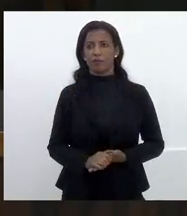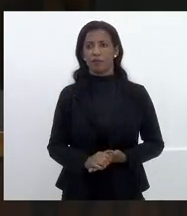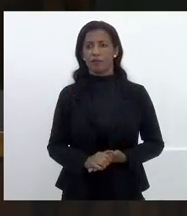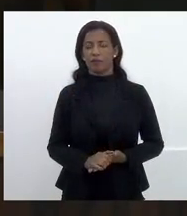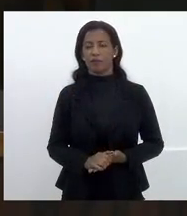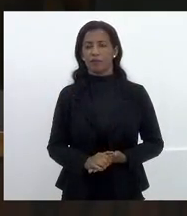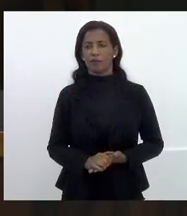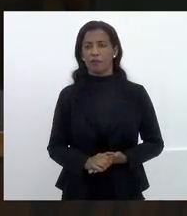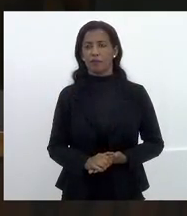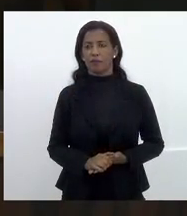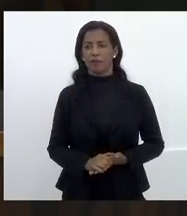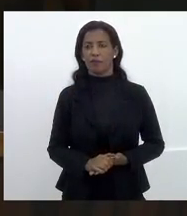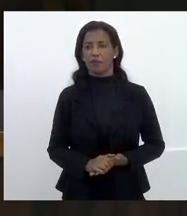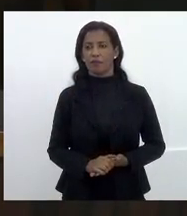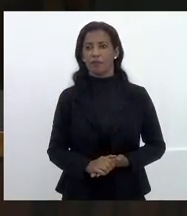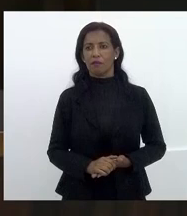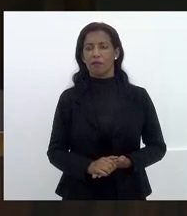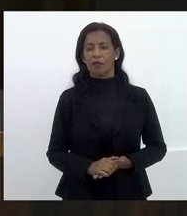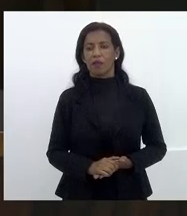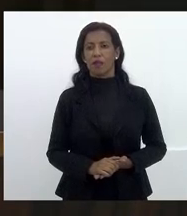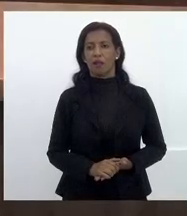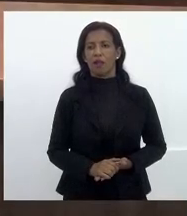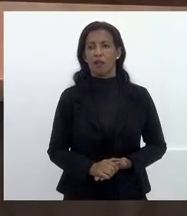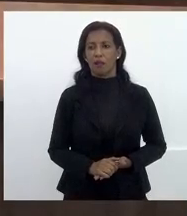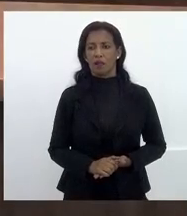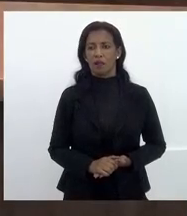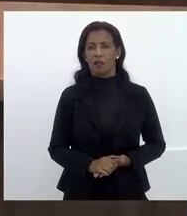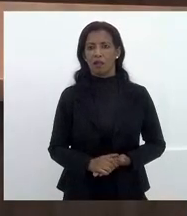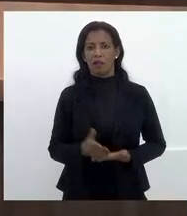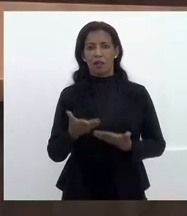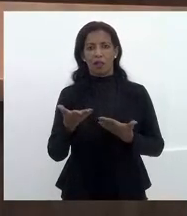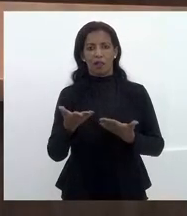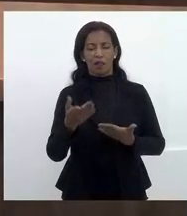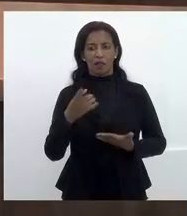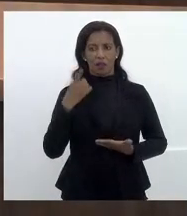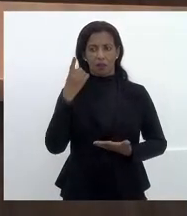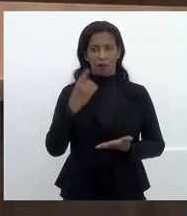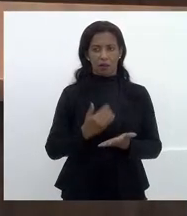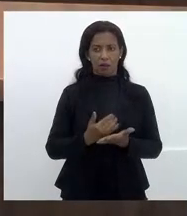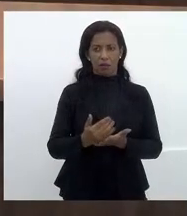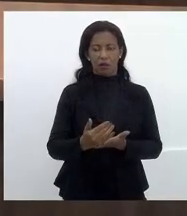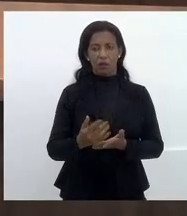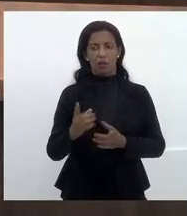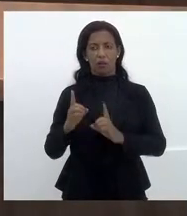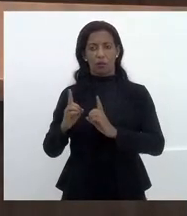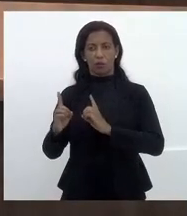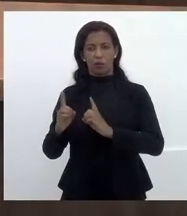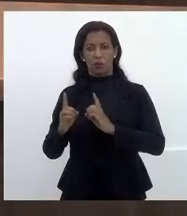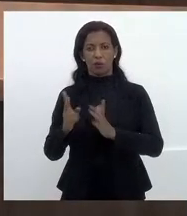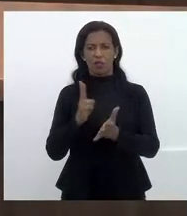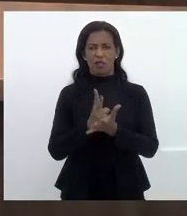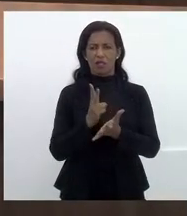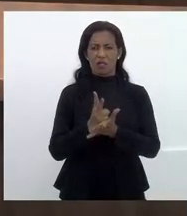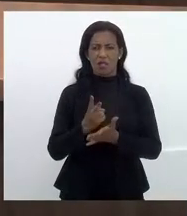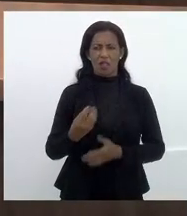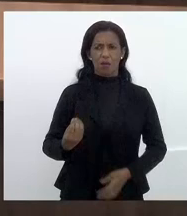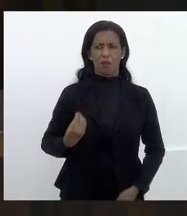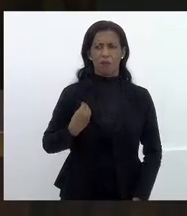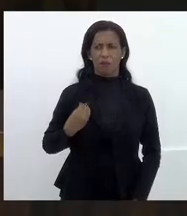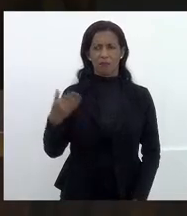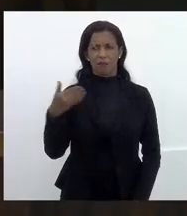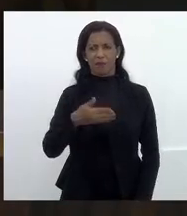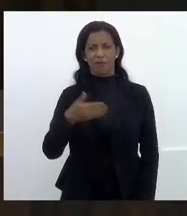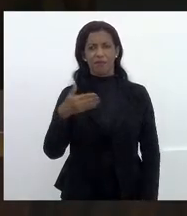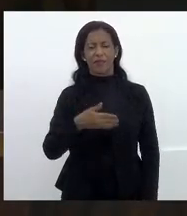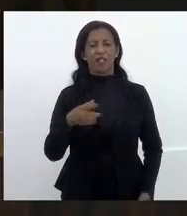para dar mamar para Célia deputada Martha Rocha Desde o Primeiro Momento da discussão sempre presente assim como a